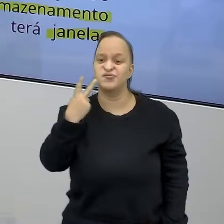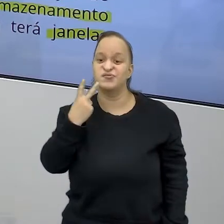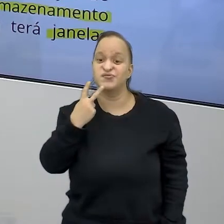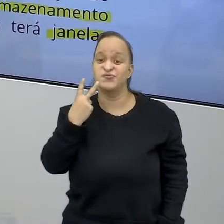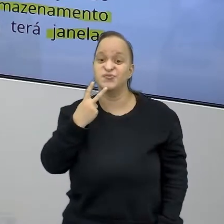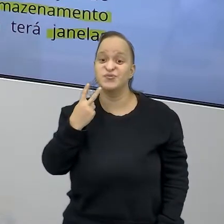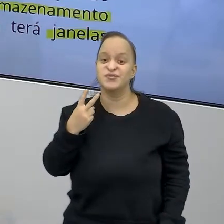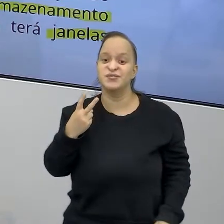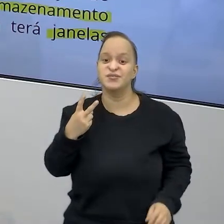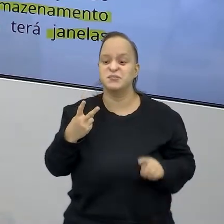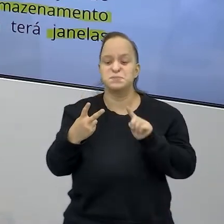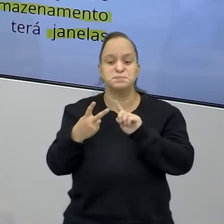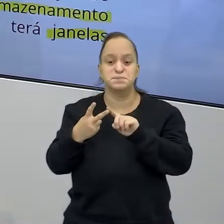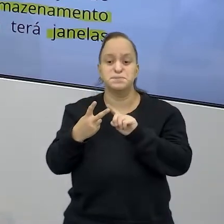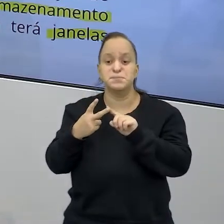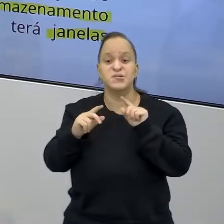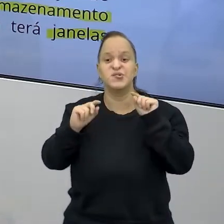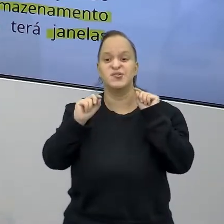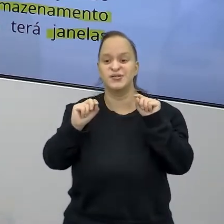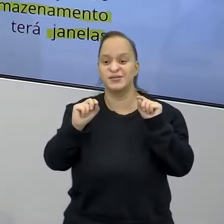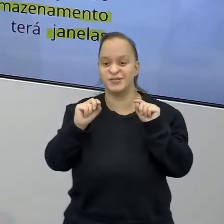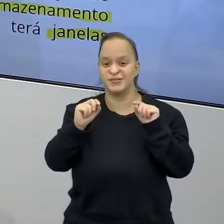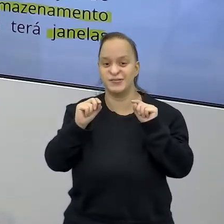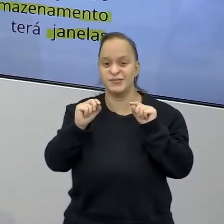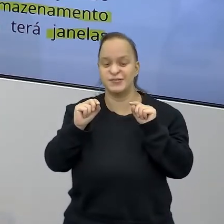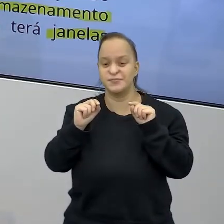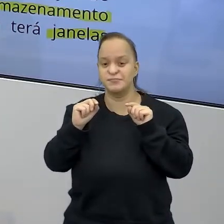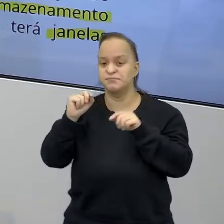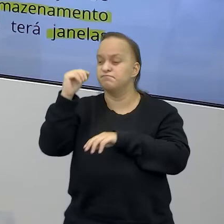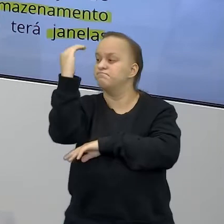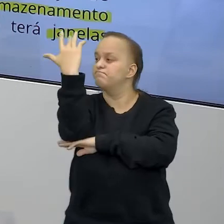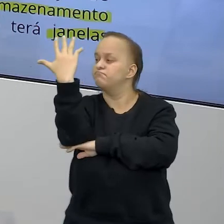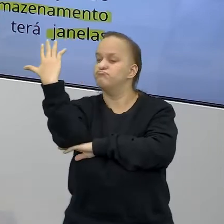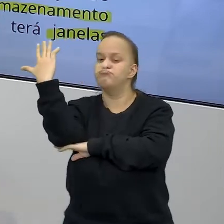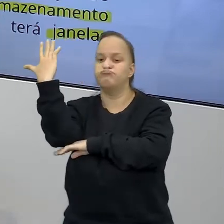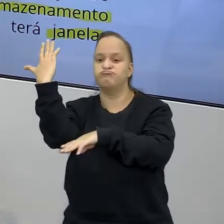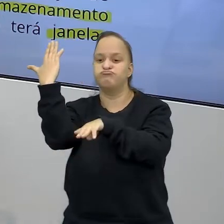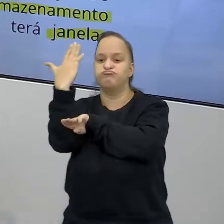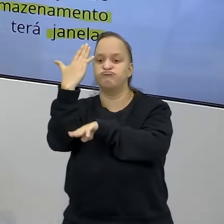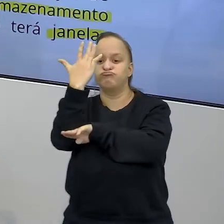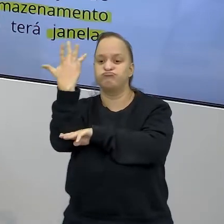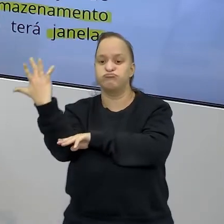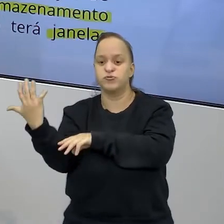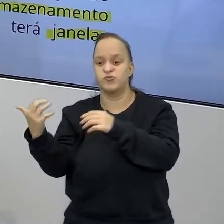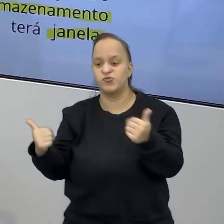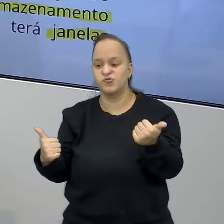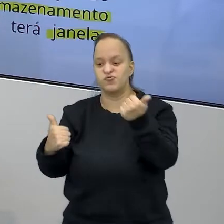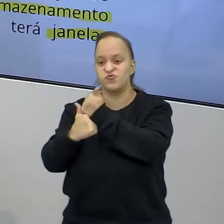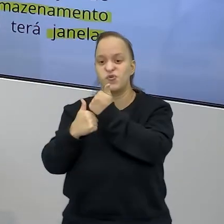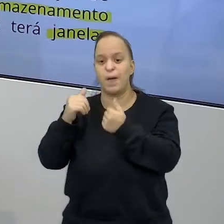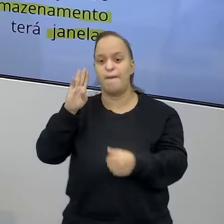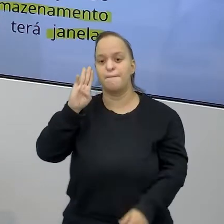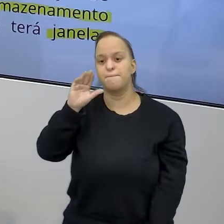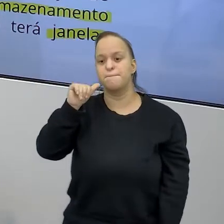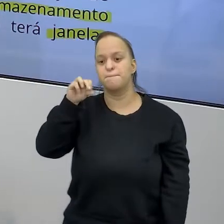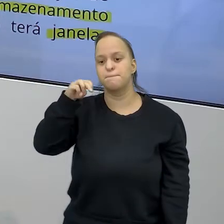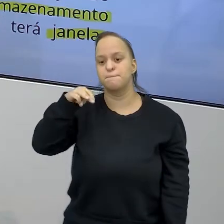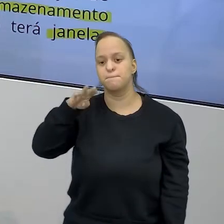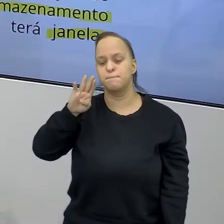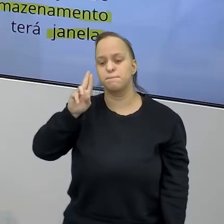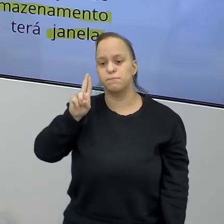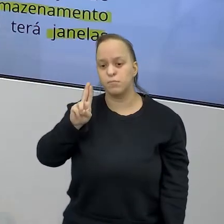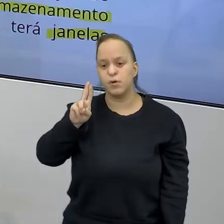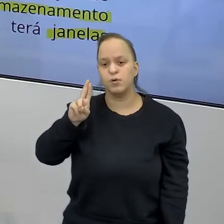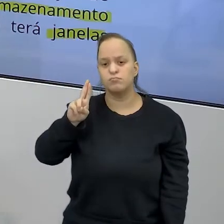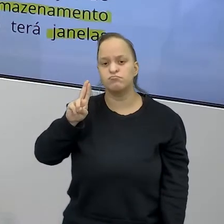mais recursos, como a substituição da madeira por bambu, como as fazendas